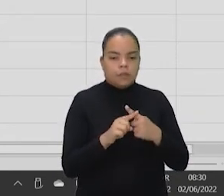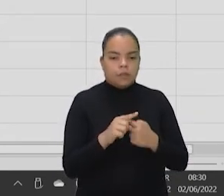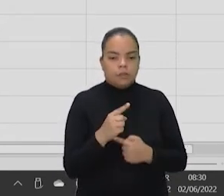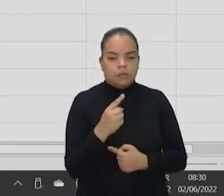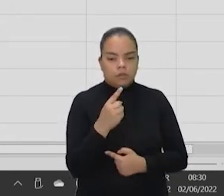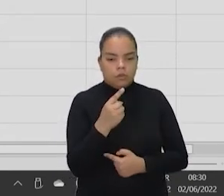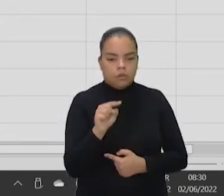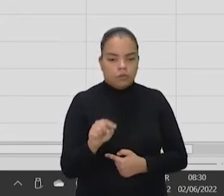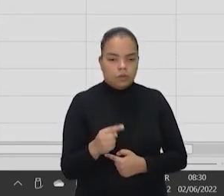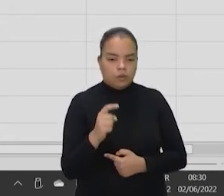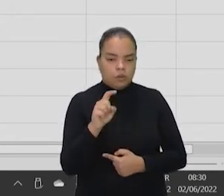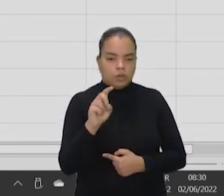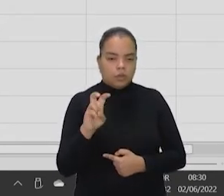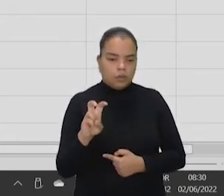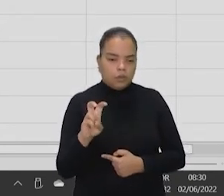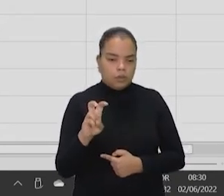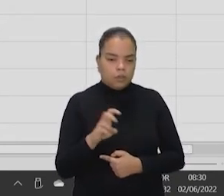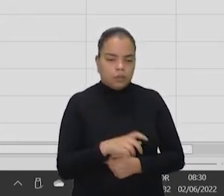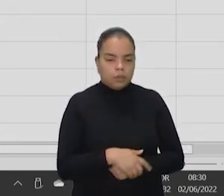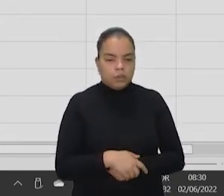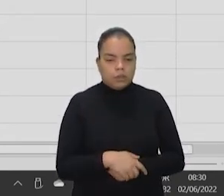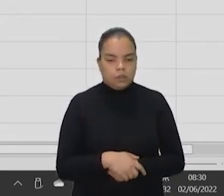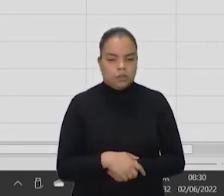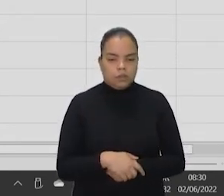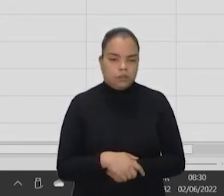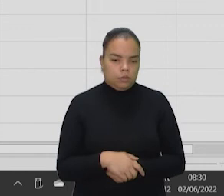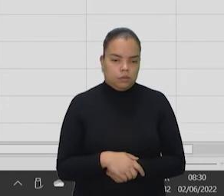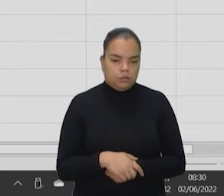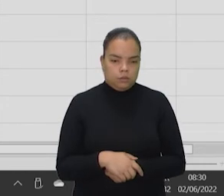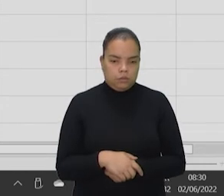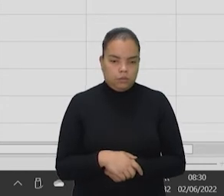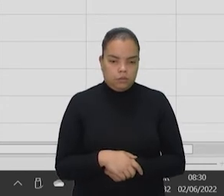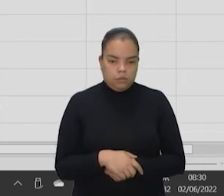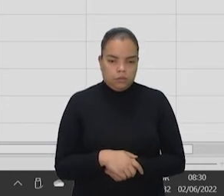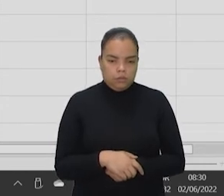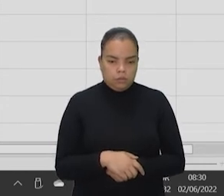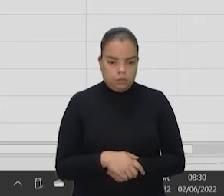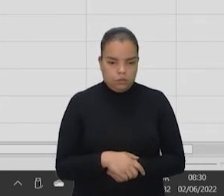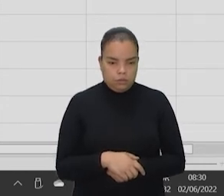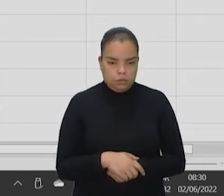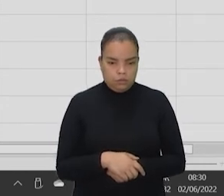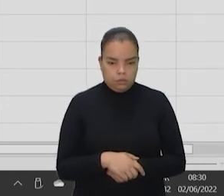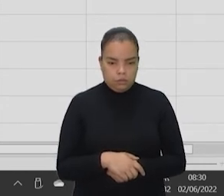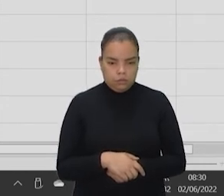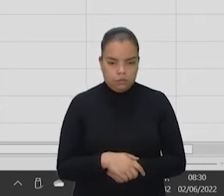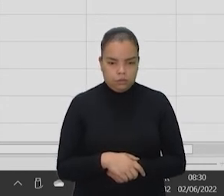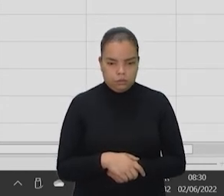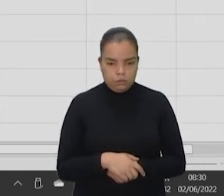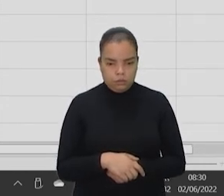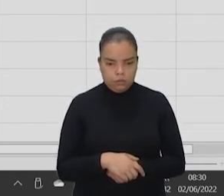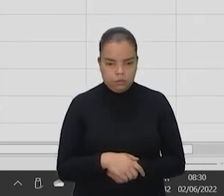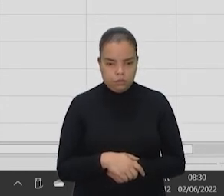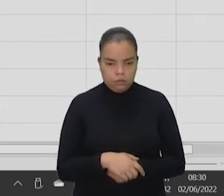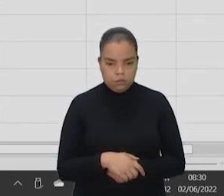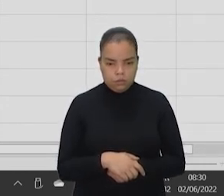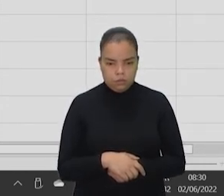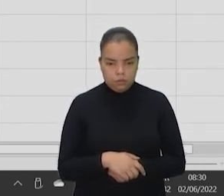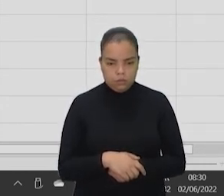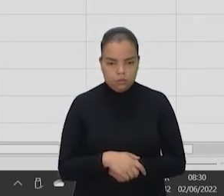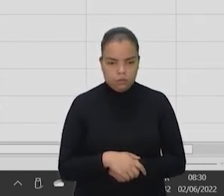Então, igual, ó, valor inicial vezes, agora a taxa multiplicada por 5,